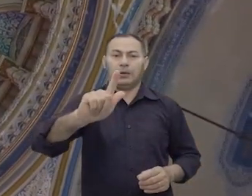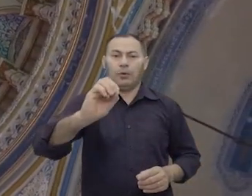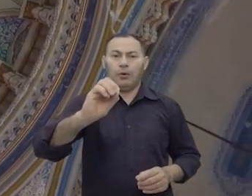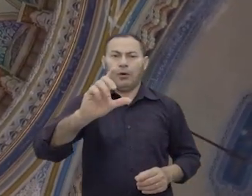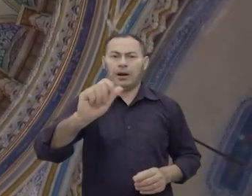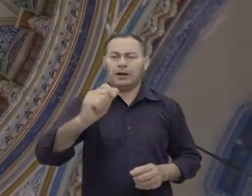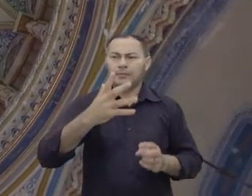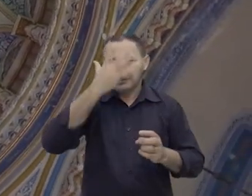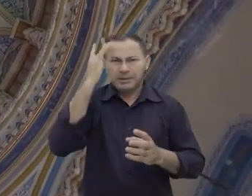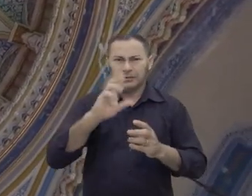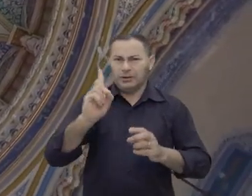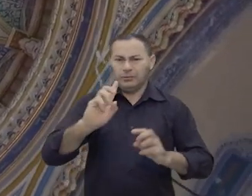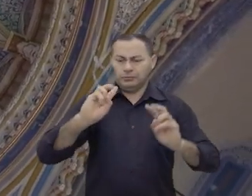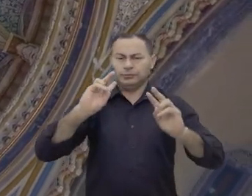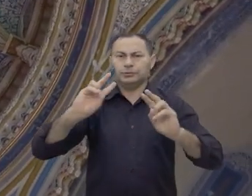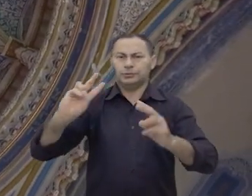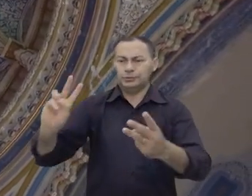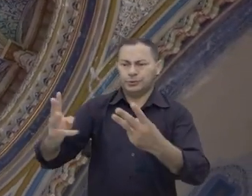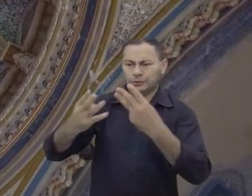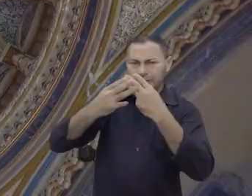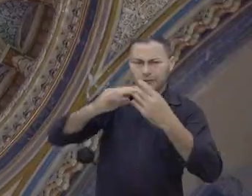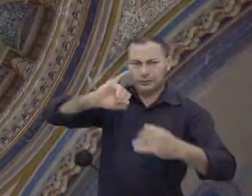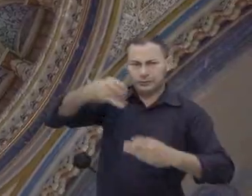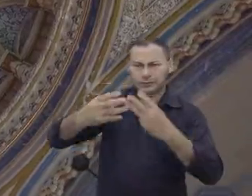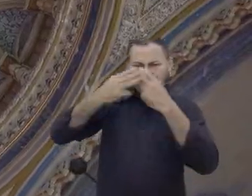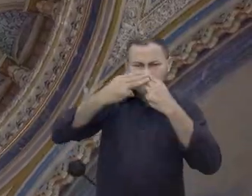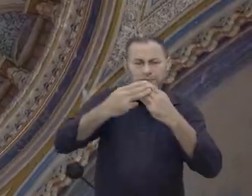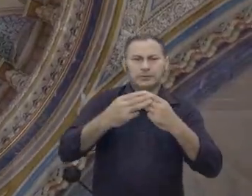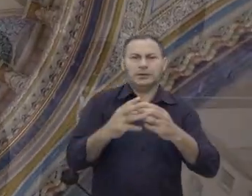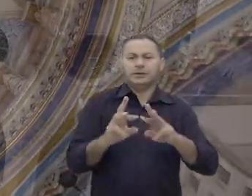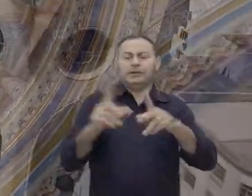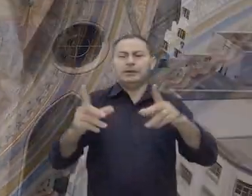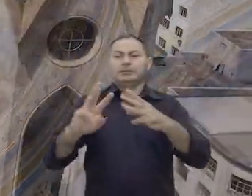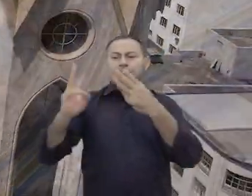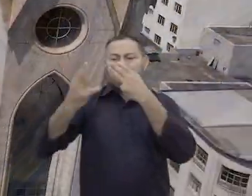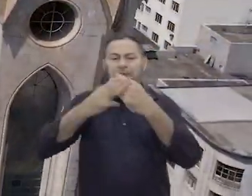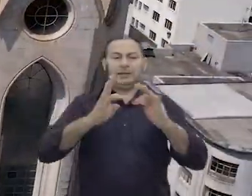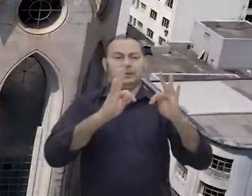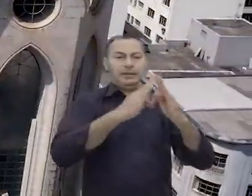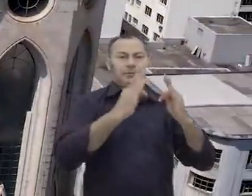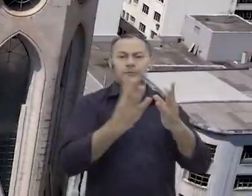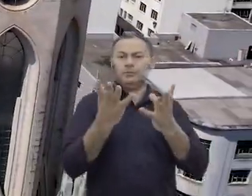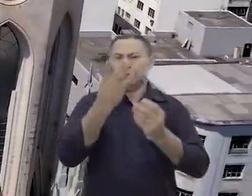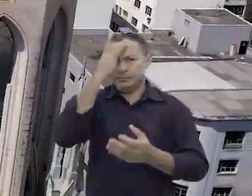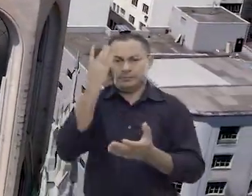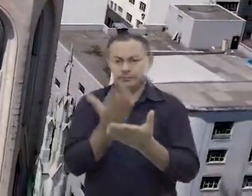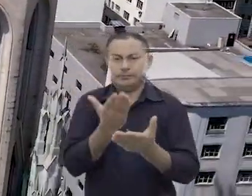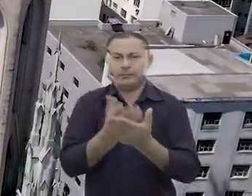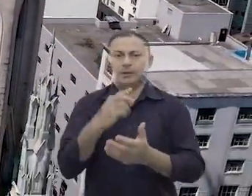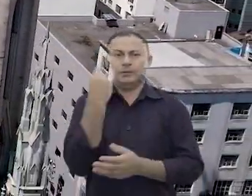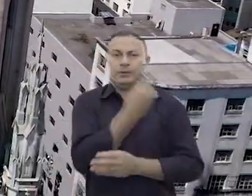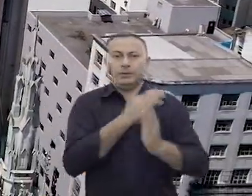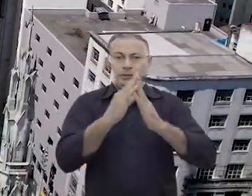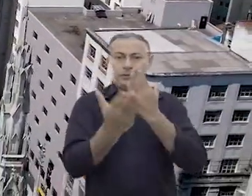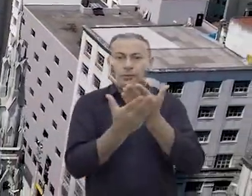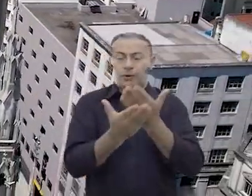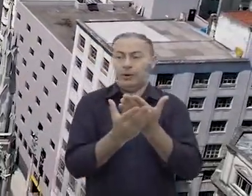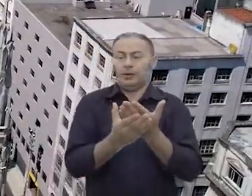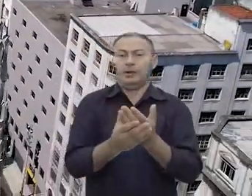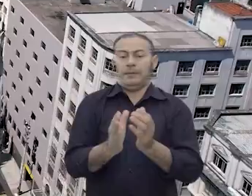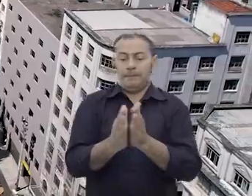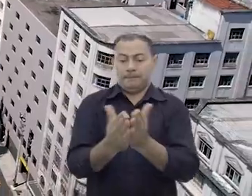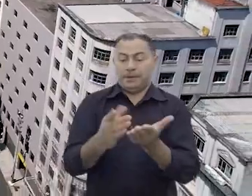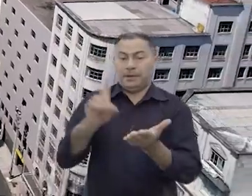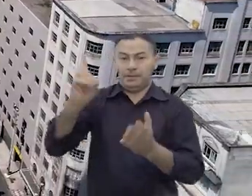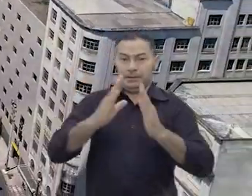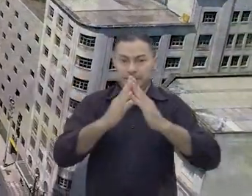Muitos não-judeus não percebem que há uma diferença entre sinagoga e templo. Muitos estudiosos acreditam que nossa escola dominical